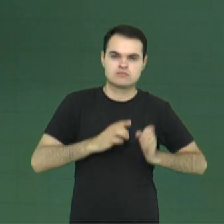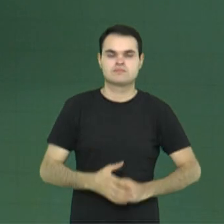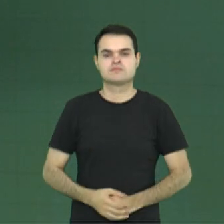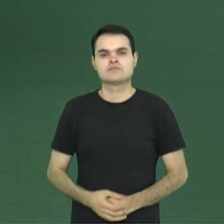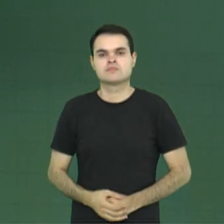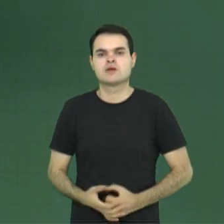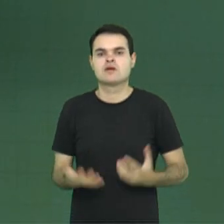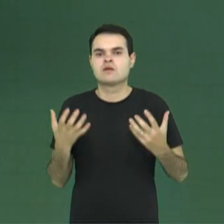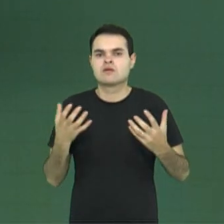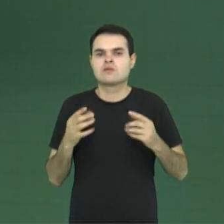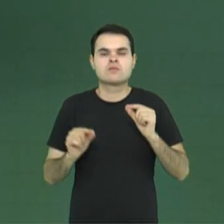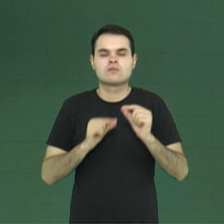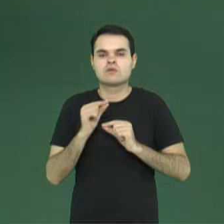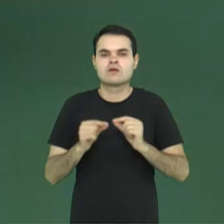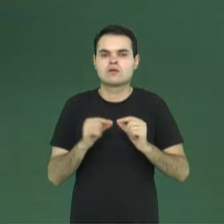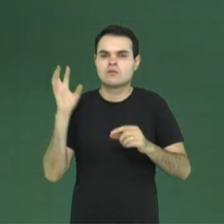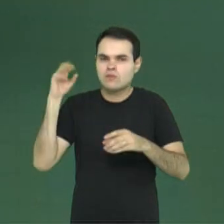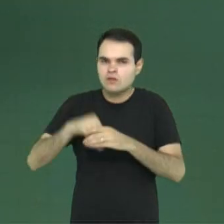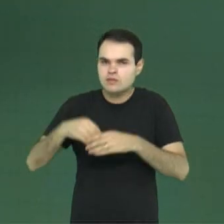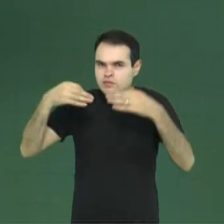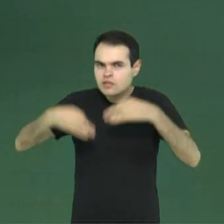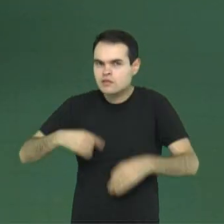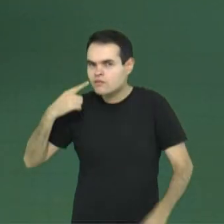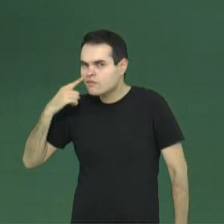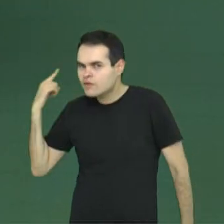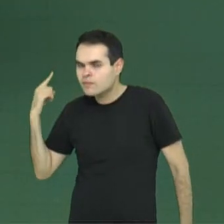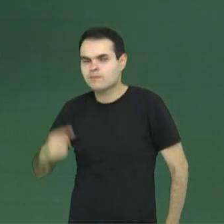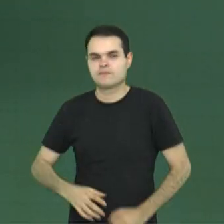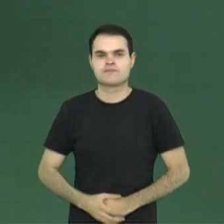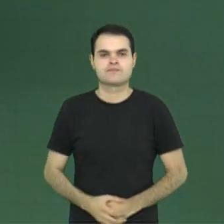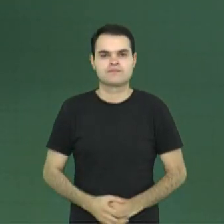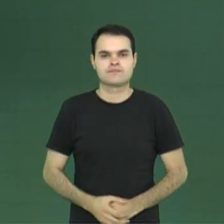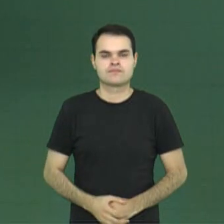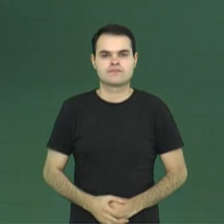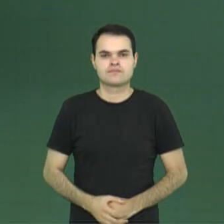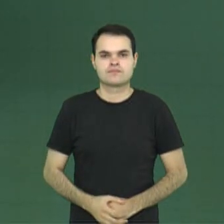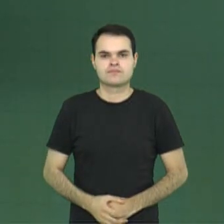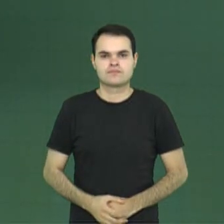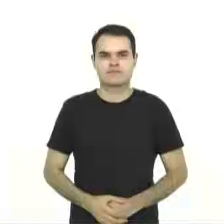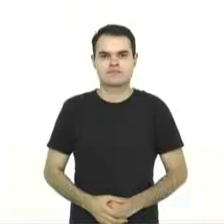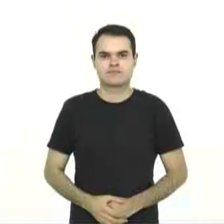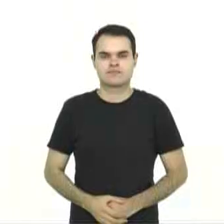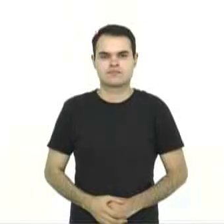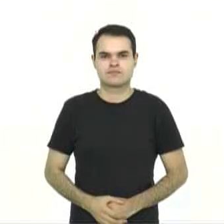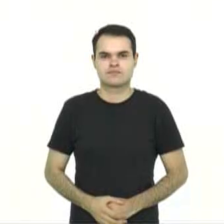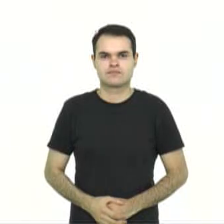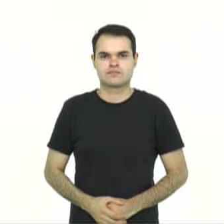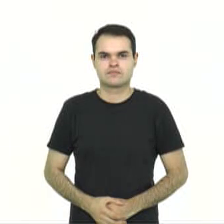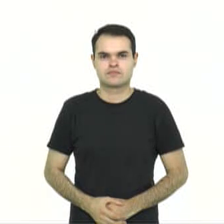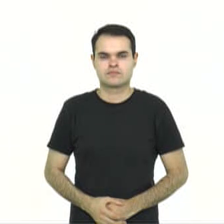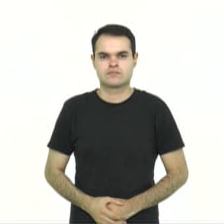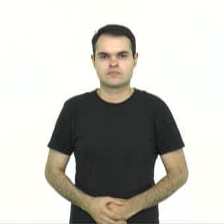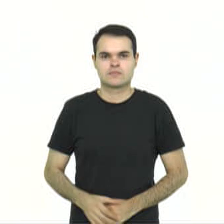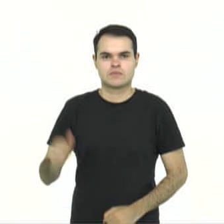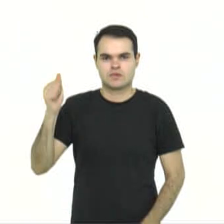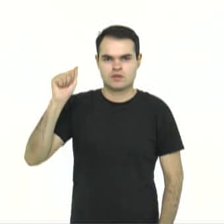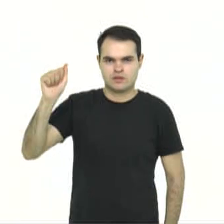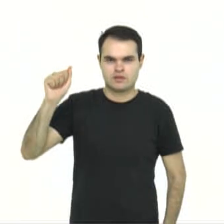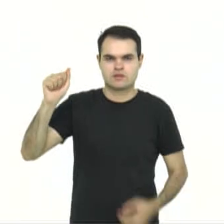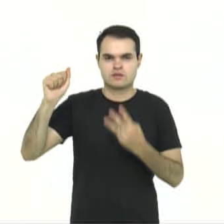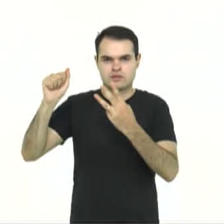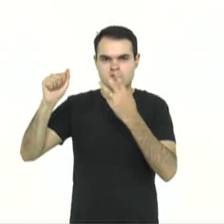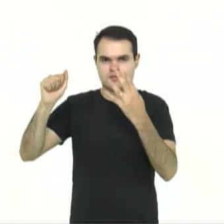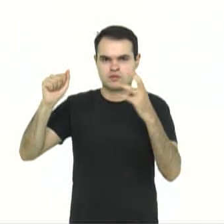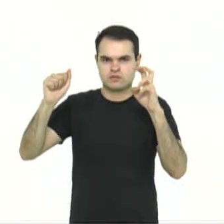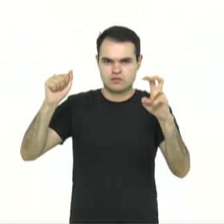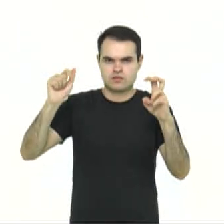eu quero que assinale a alternativa correta. Vamos às alternativas? Então, vamos lá. Alternativa A, 3, 4 e